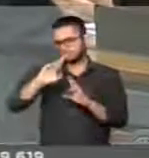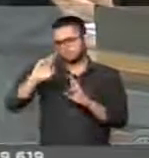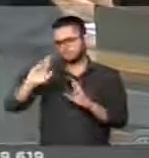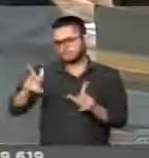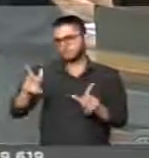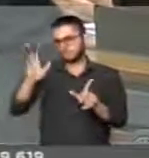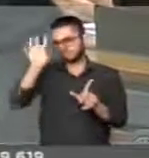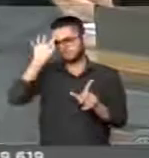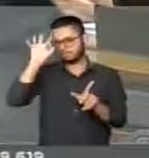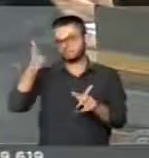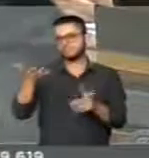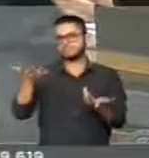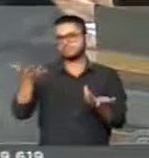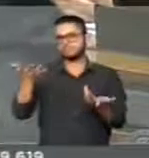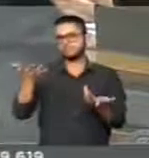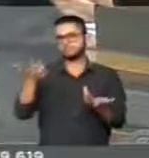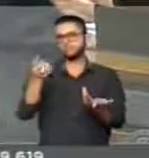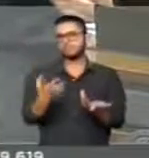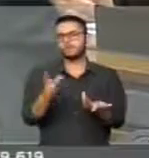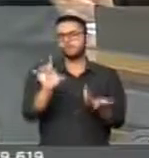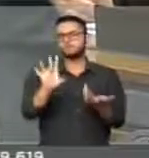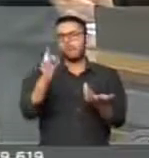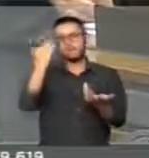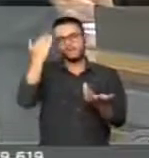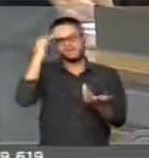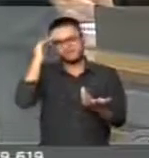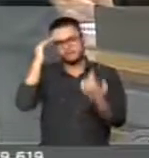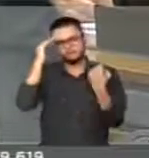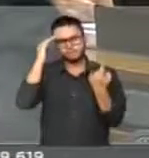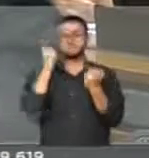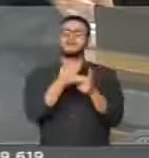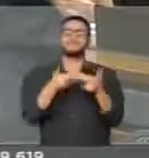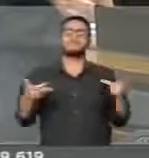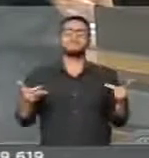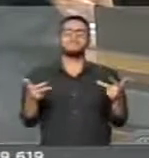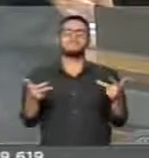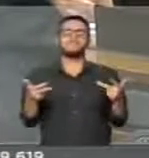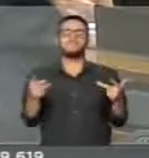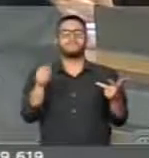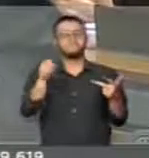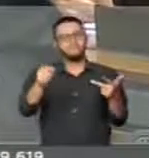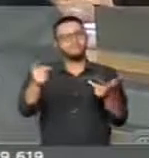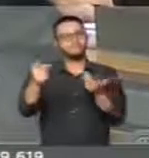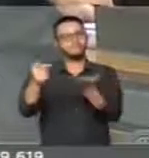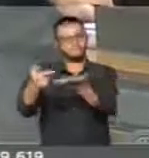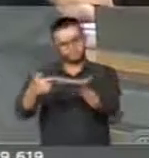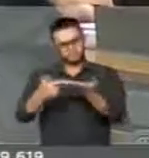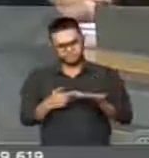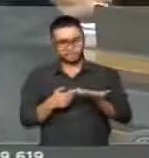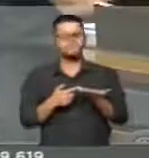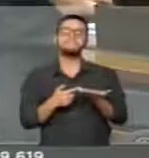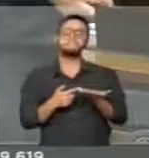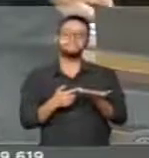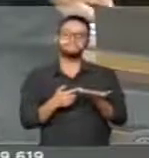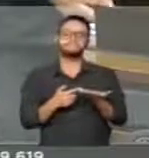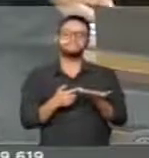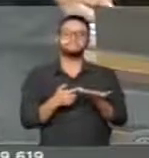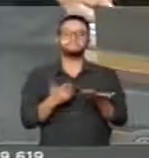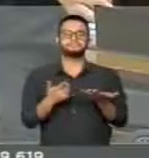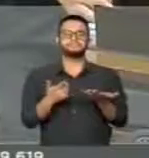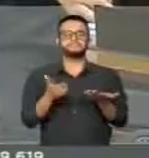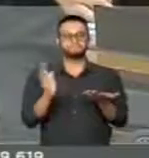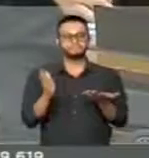a não ser aquela que Vossa Excelência trouxe no seu parecer, no seu